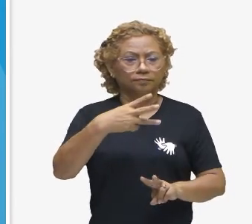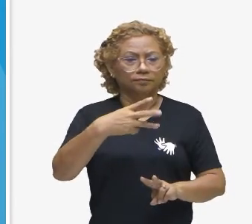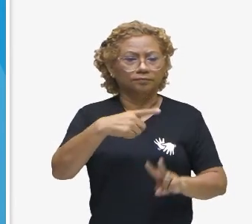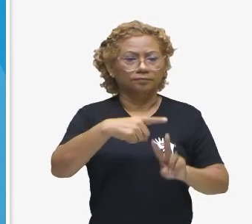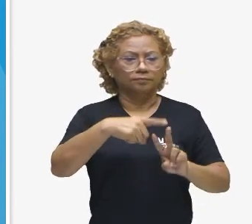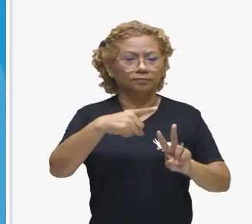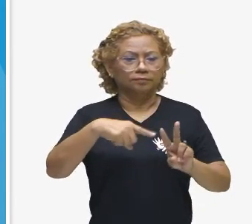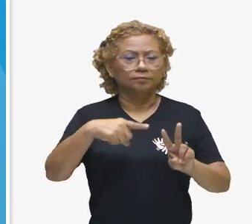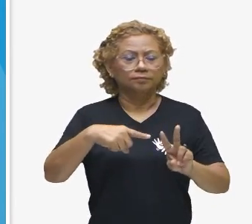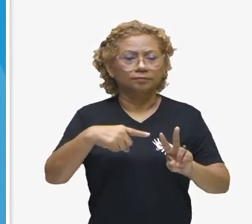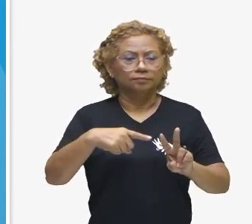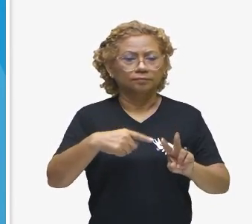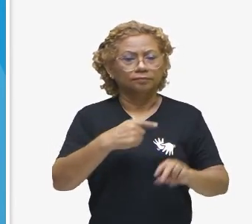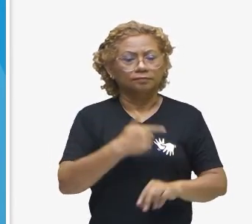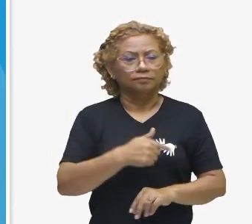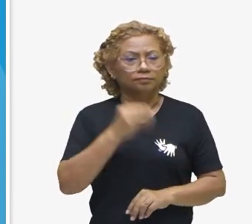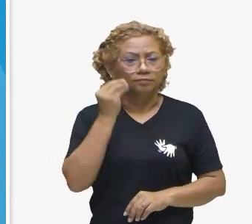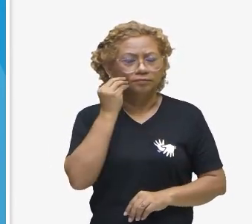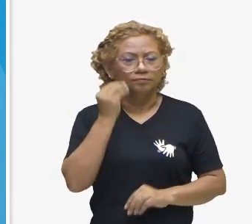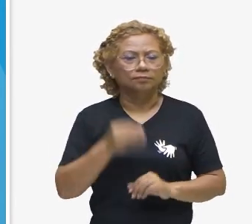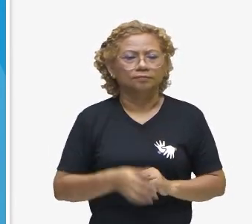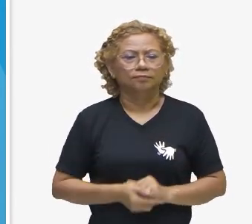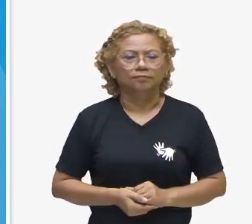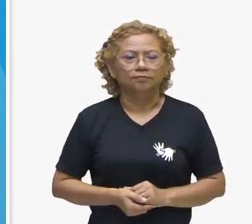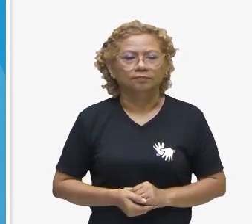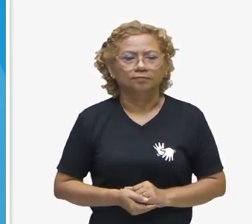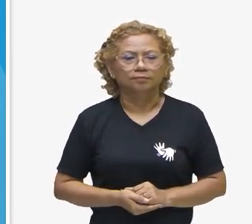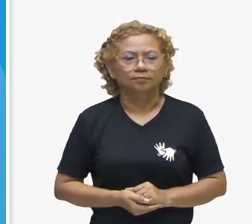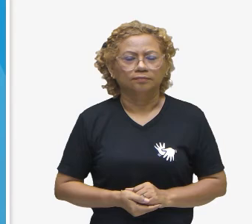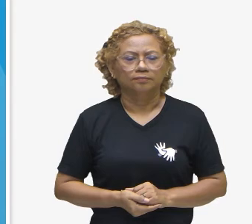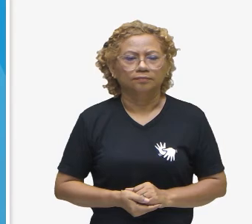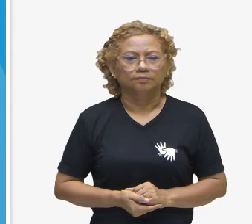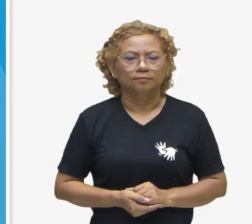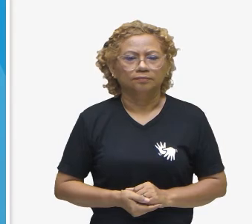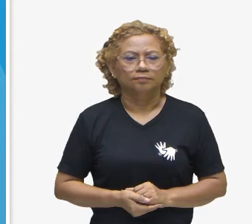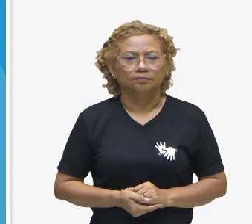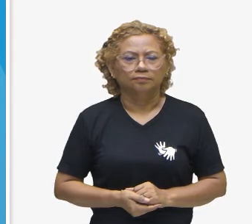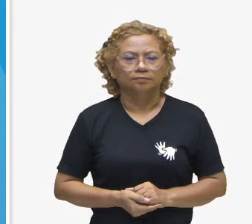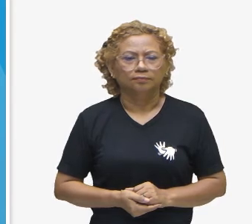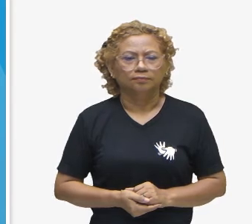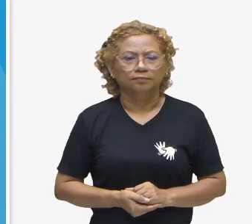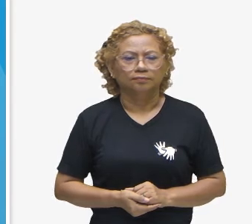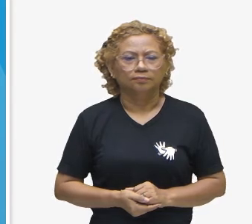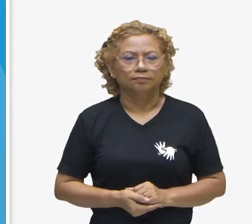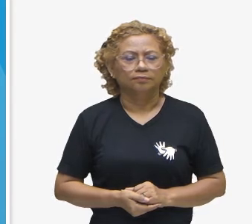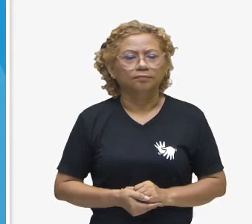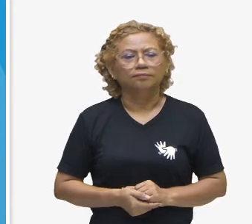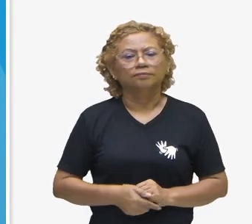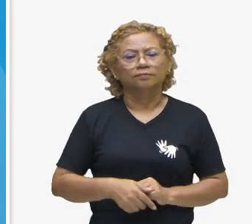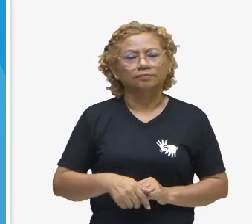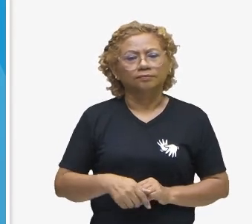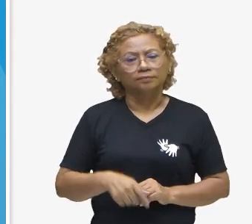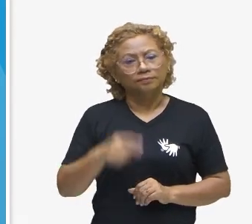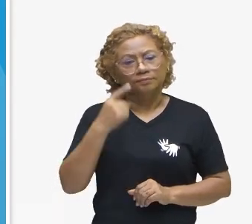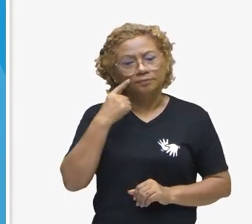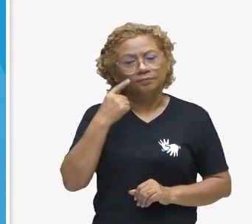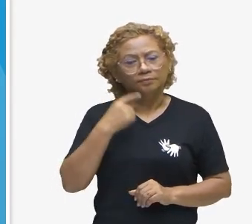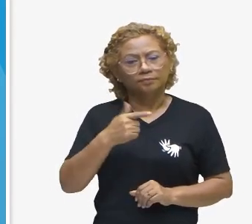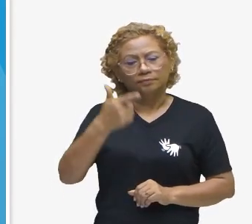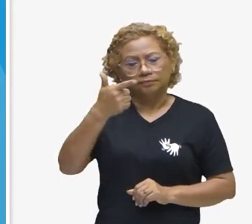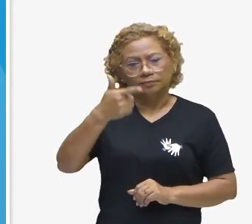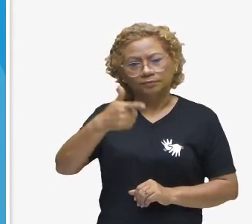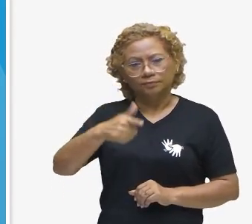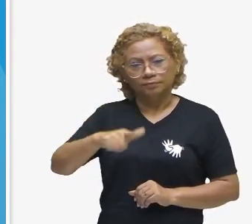primeiro, segundo, terceiro, quarto. E aqui foi se repetindo, ó.